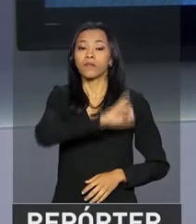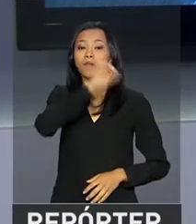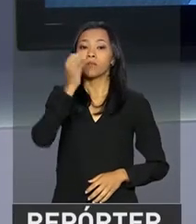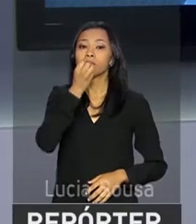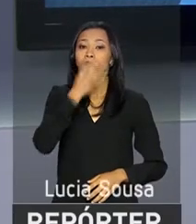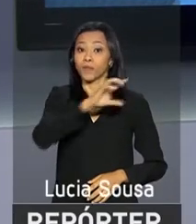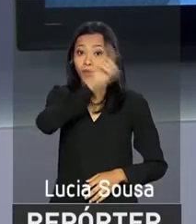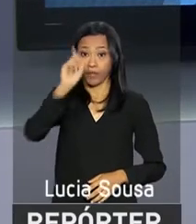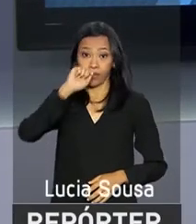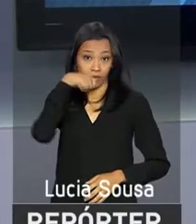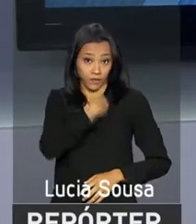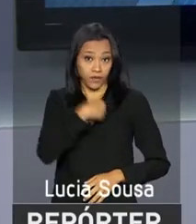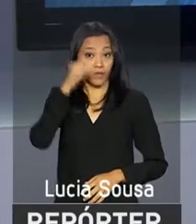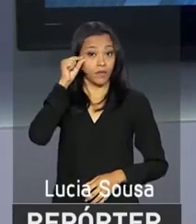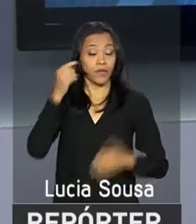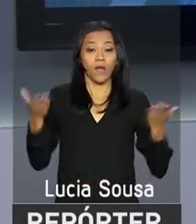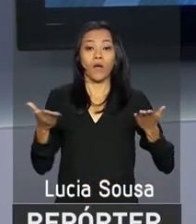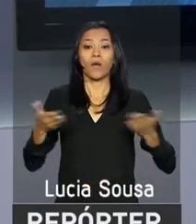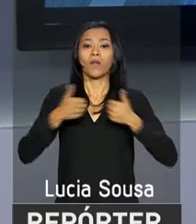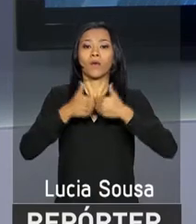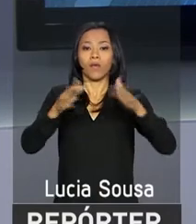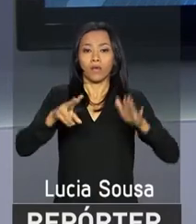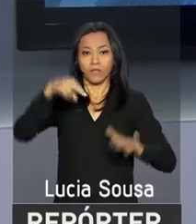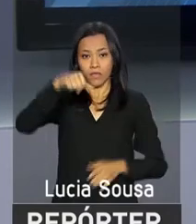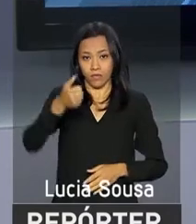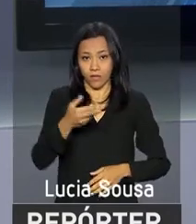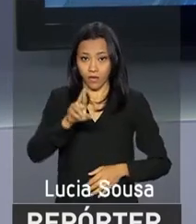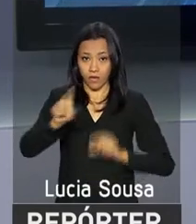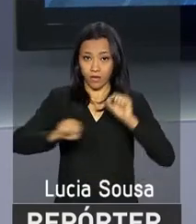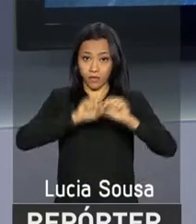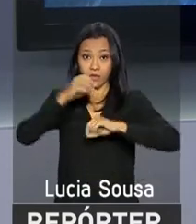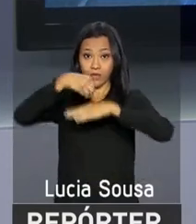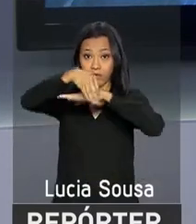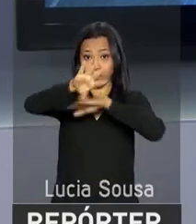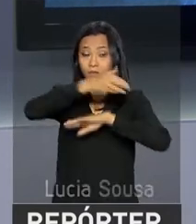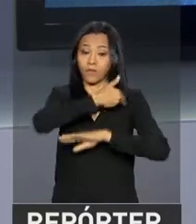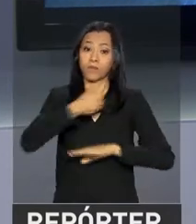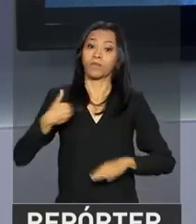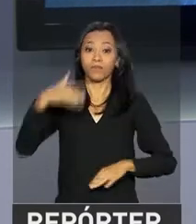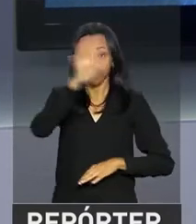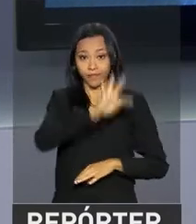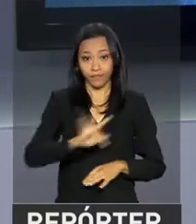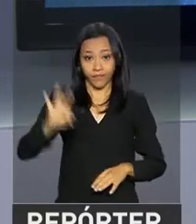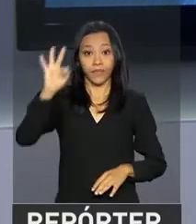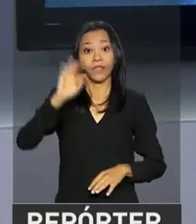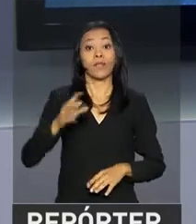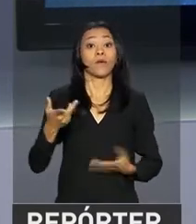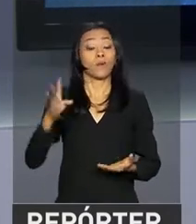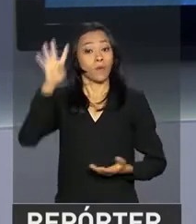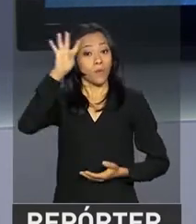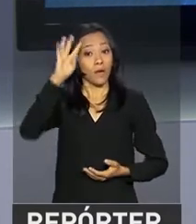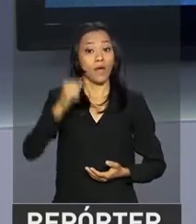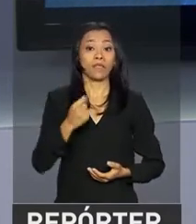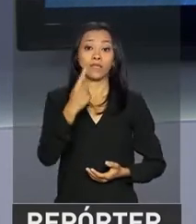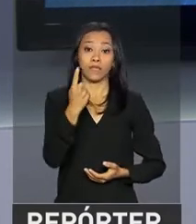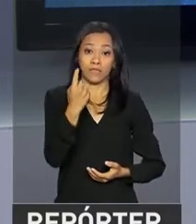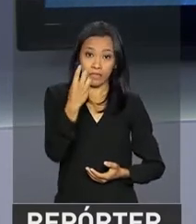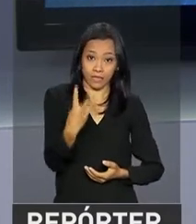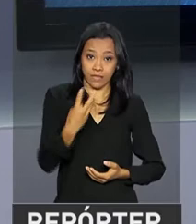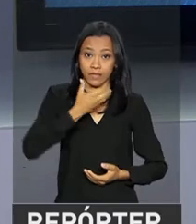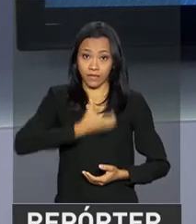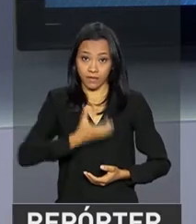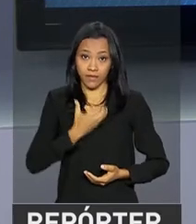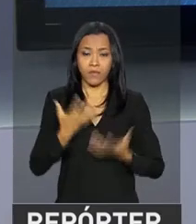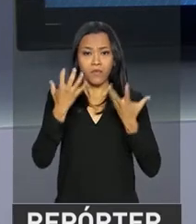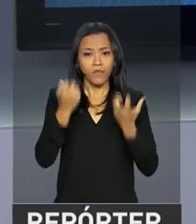Olá, bom dia. Eu sou Thaisa Dias e começa agora o Repórter NBR com as notícias do governo federal desta quarta-feira, 13 de dezembro. E nós